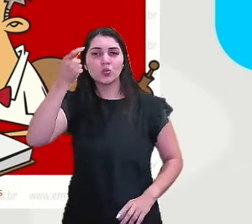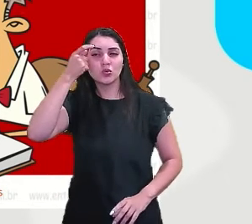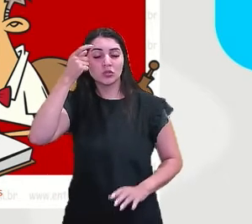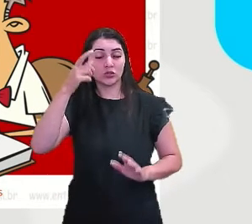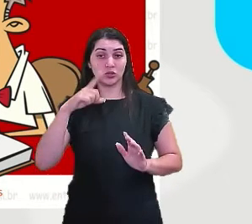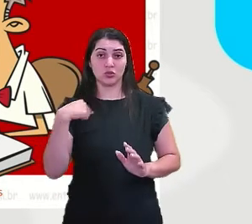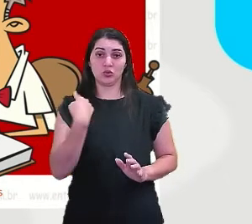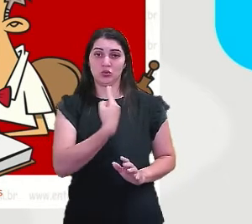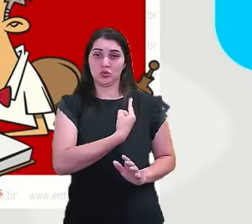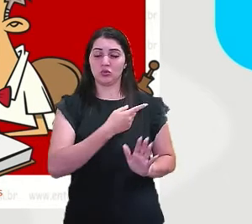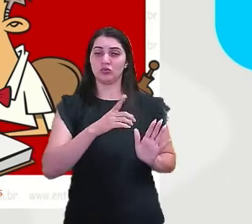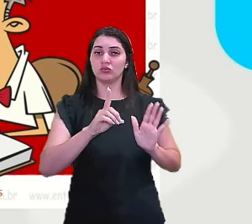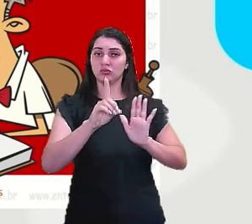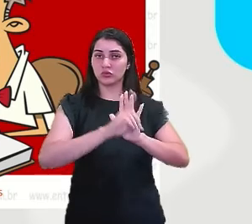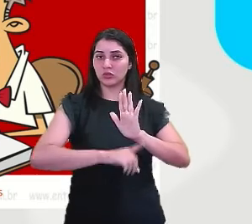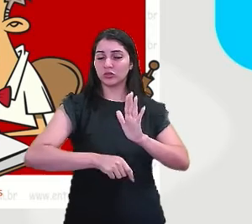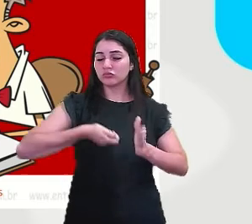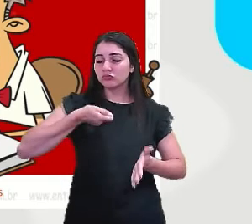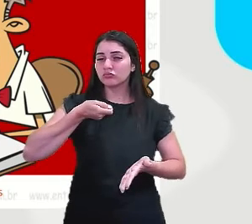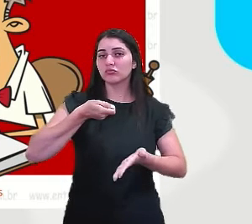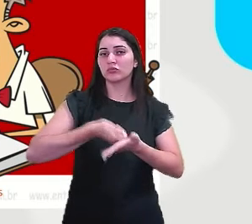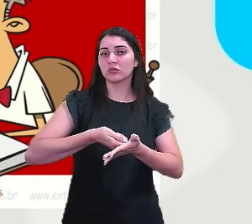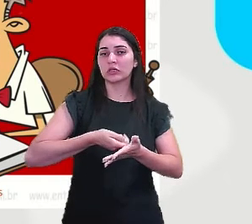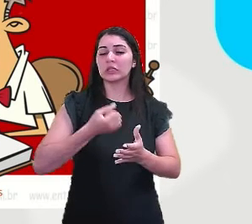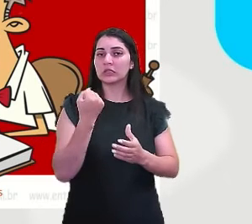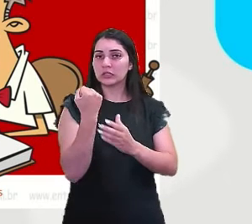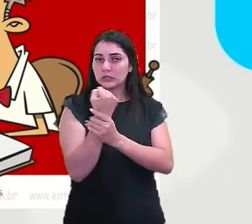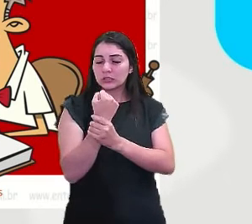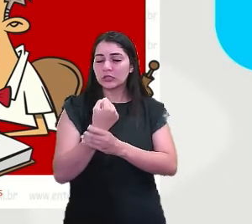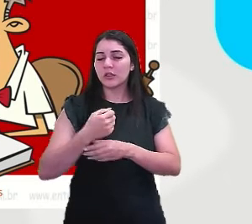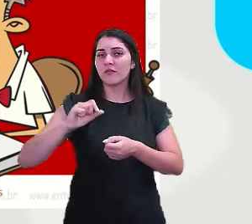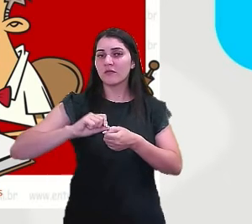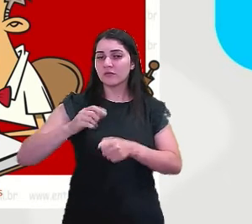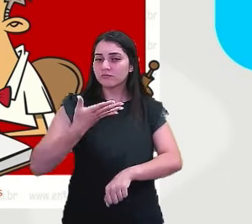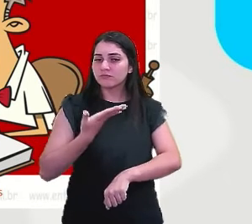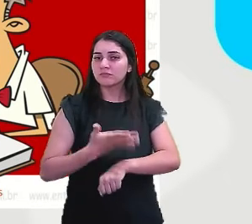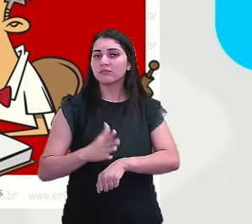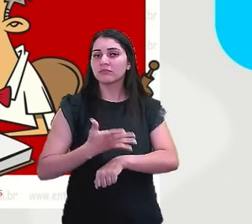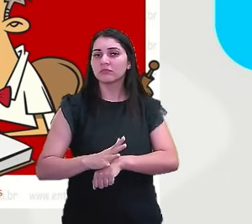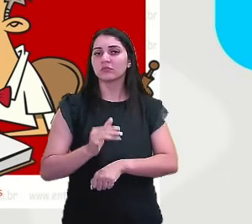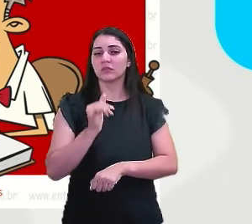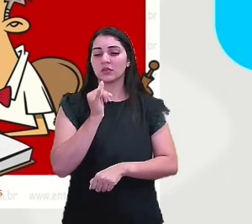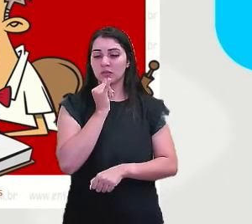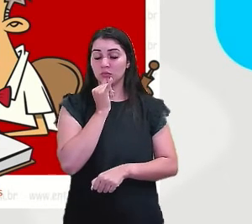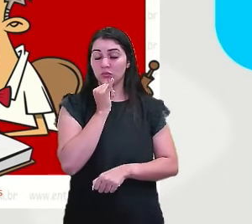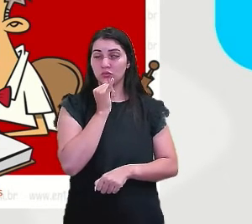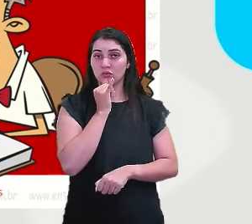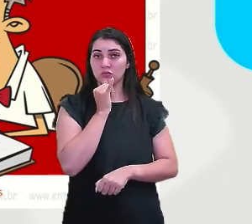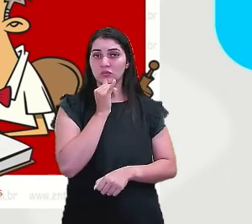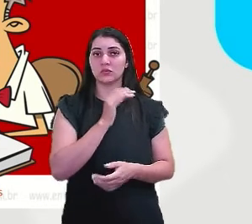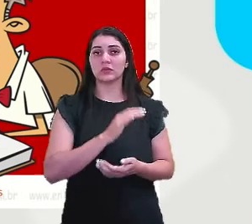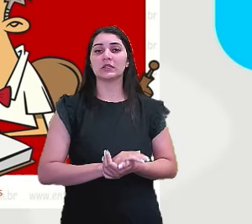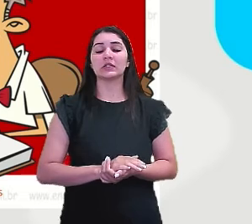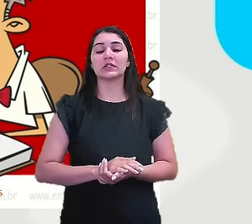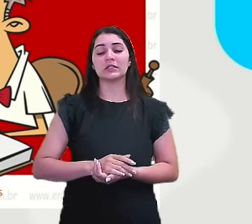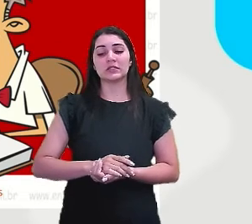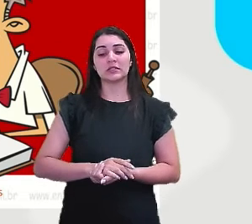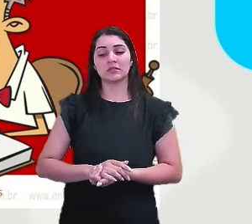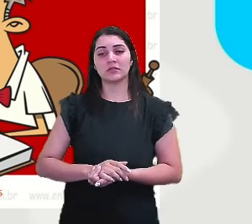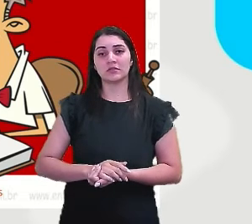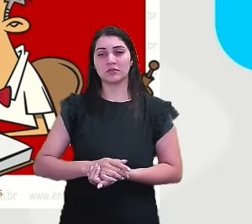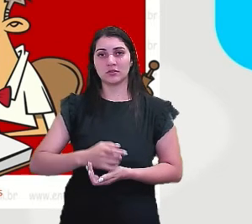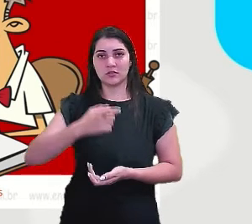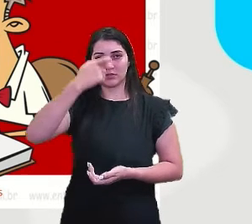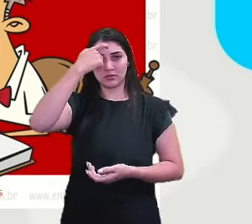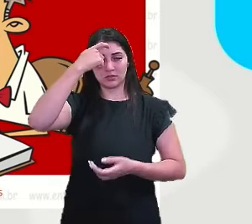obrigações, garantindo que sejam colocados em prática. Então, cidadania é o exercício